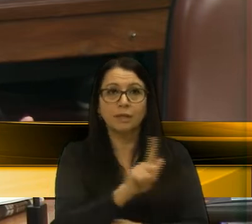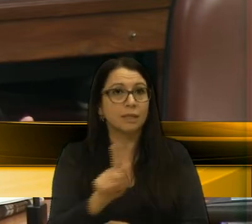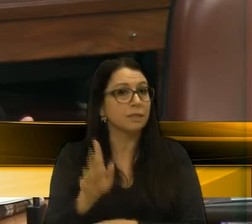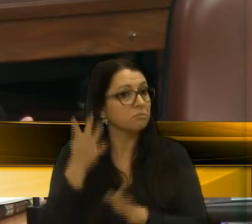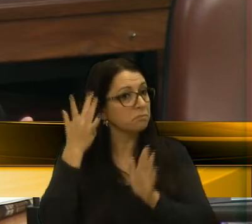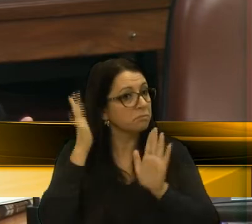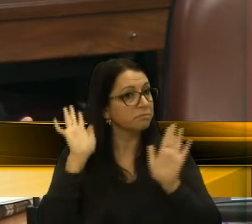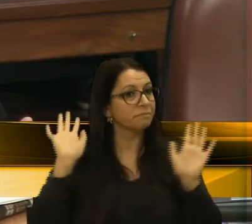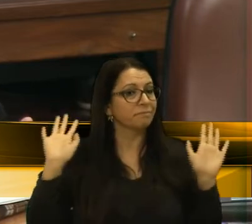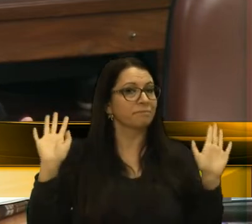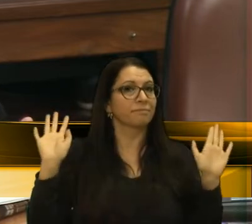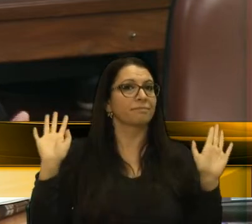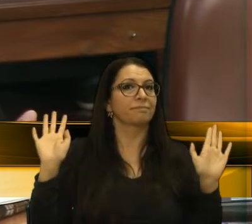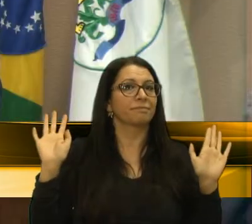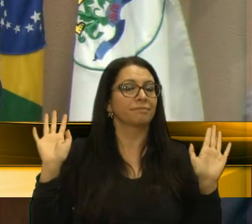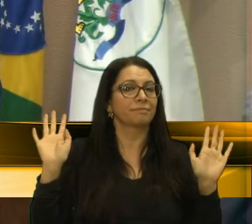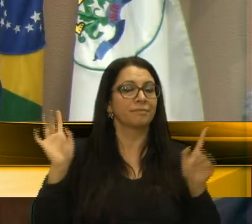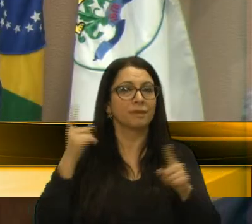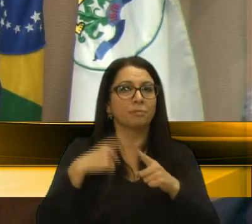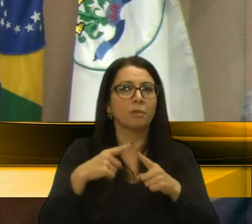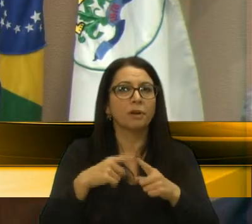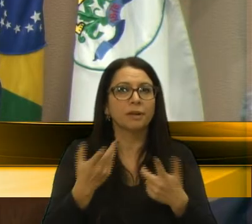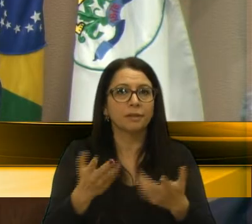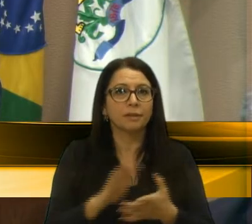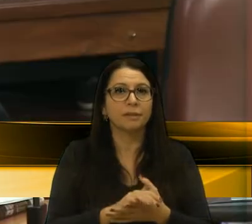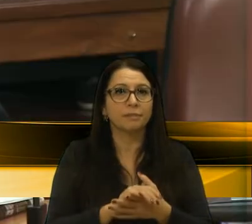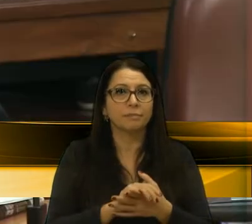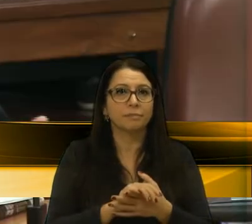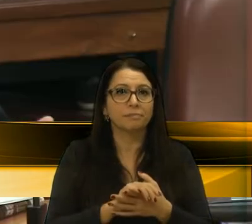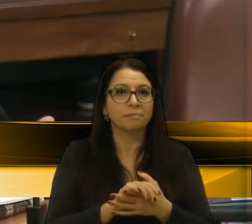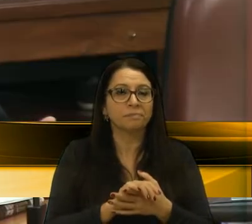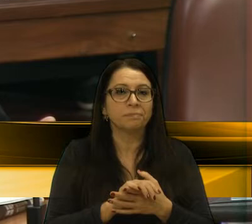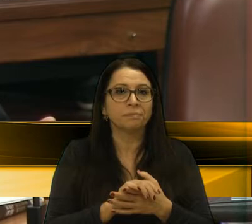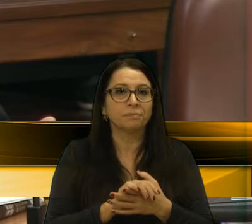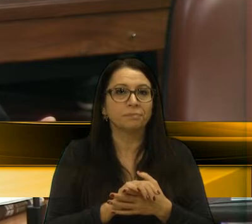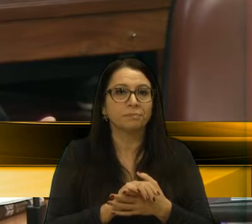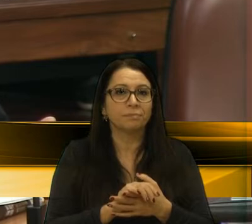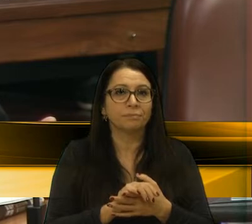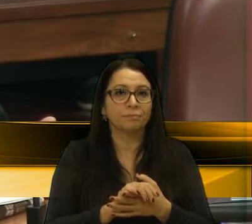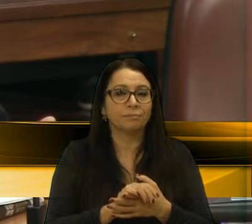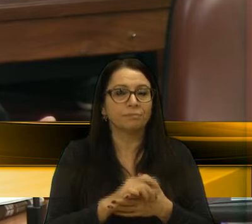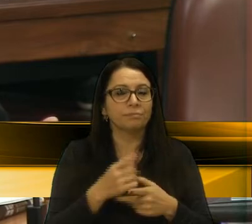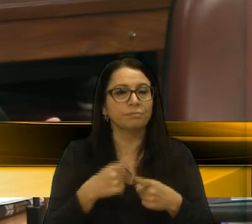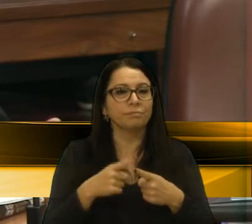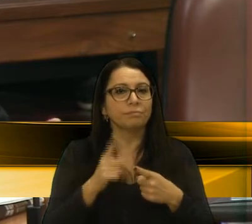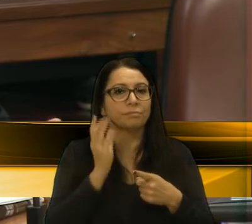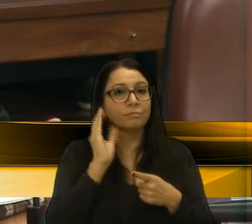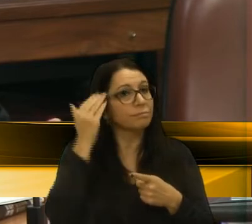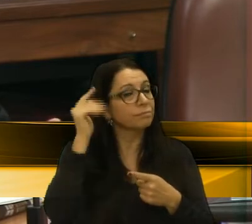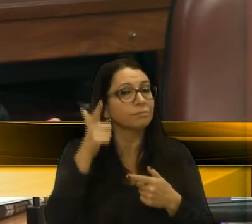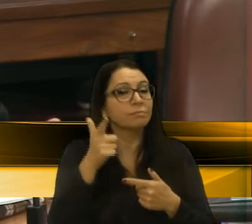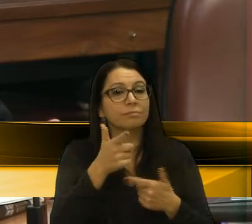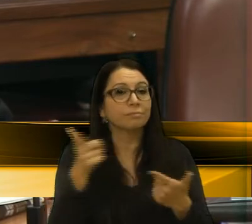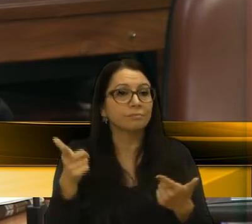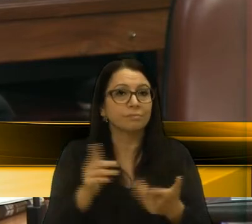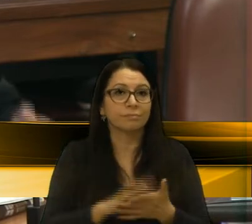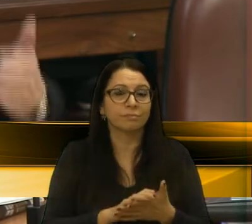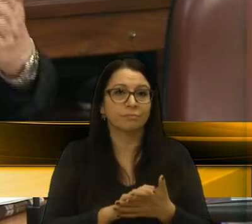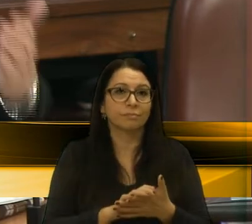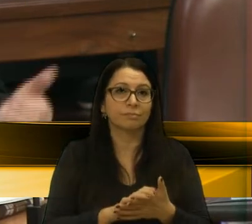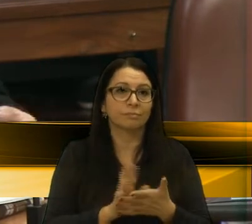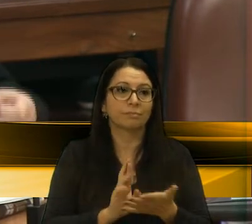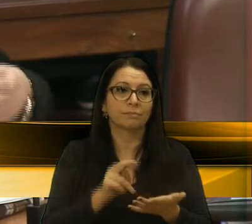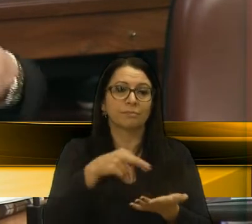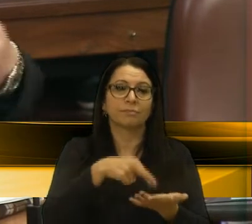né? Por que será? Né? Por que será, vereador Felipe, né? Que não tem a região das Hortênsias? Porque, na